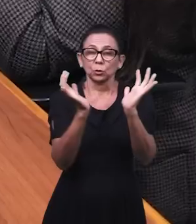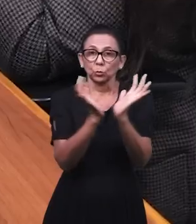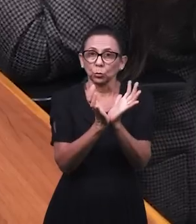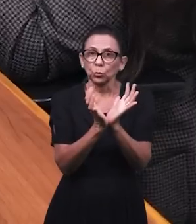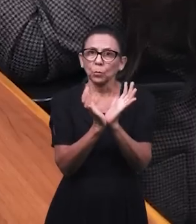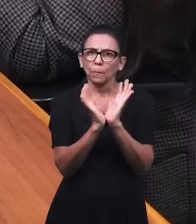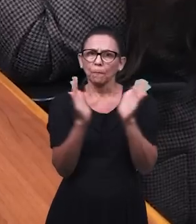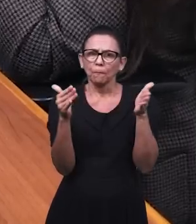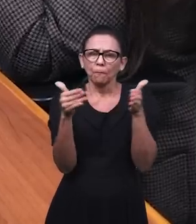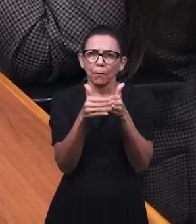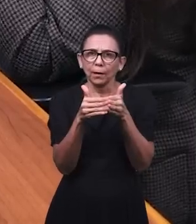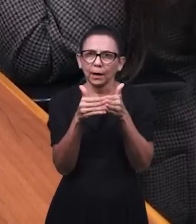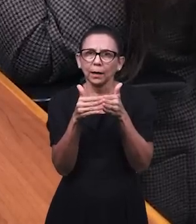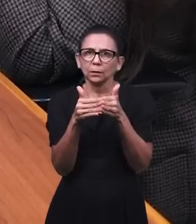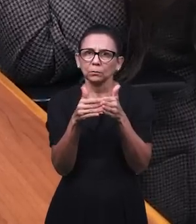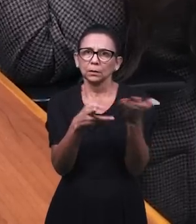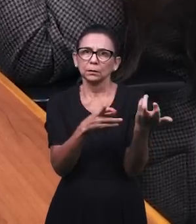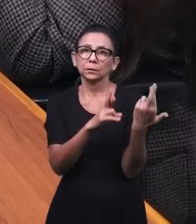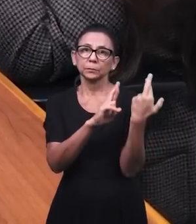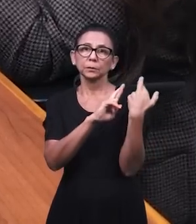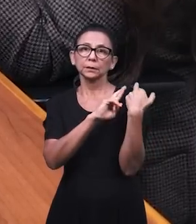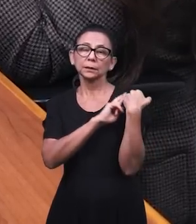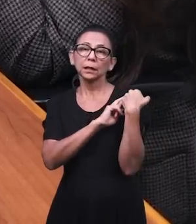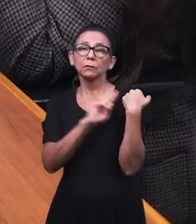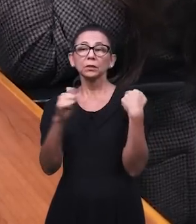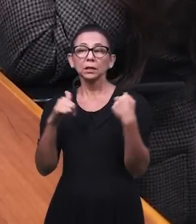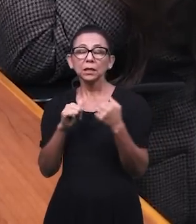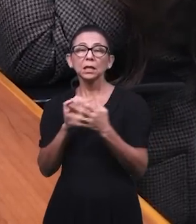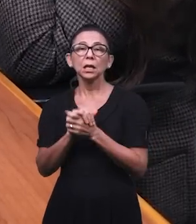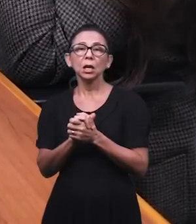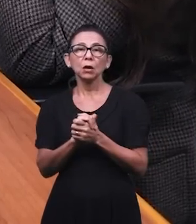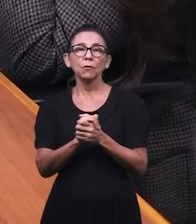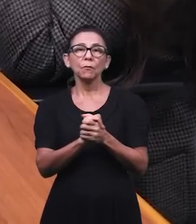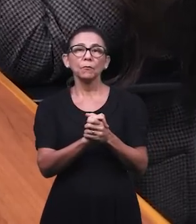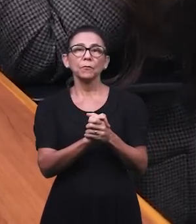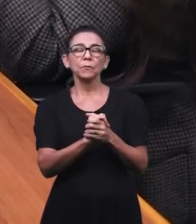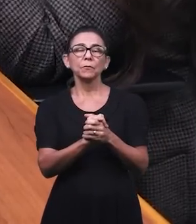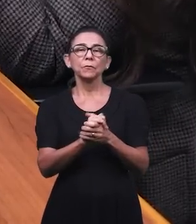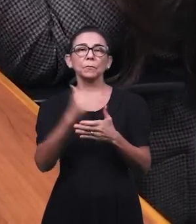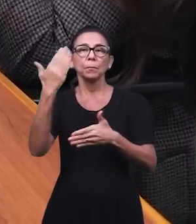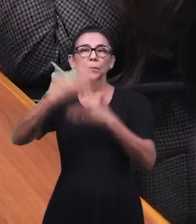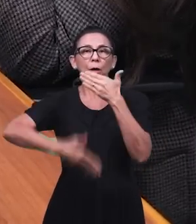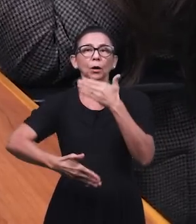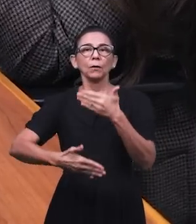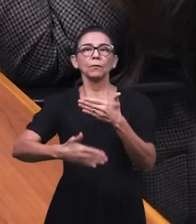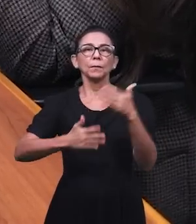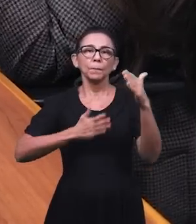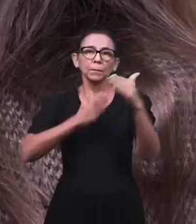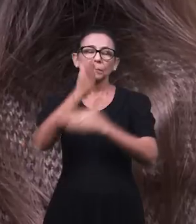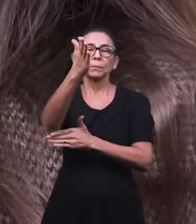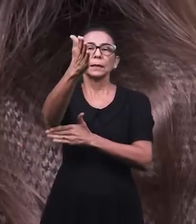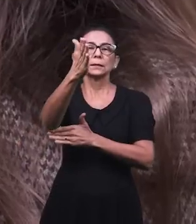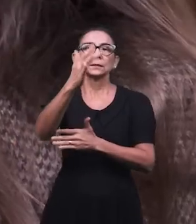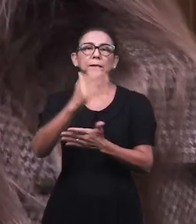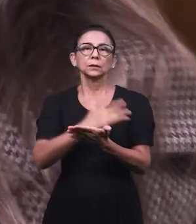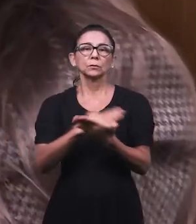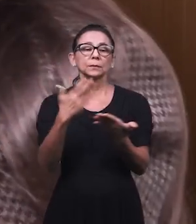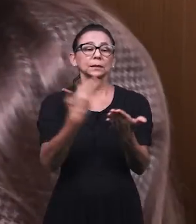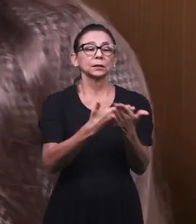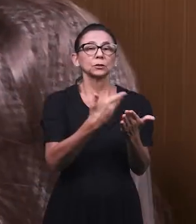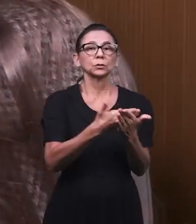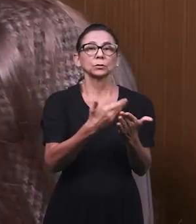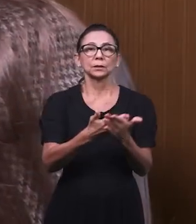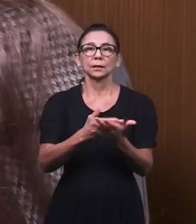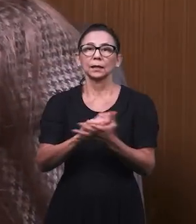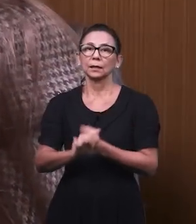extremamente focada, os alunos tinham que ser muito responsáveis. E eu fui selecionado, passei na seleção e comecei a estudar. Um ponto vou até